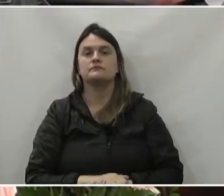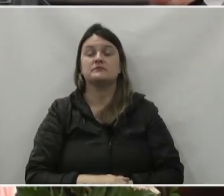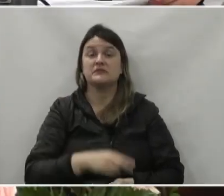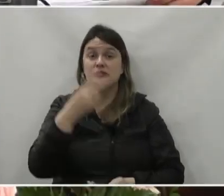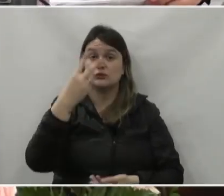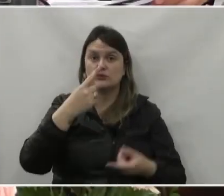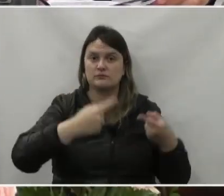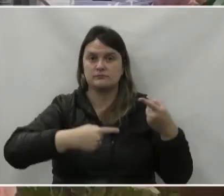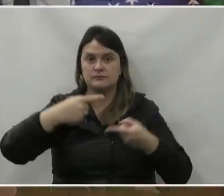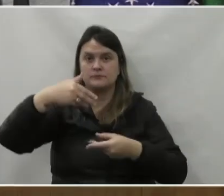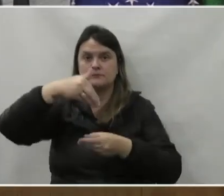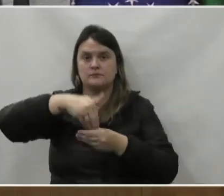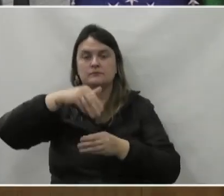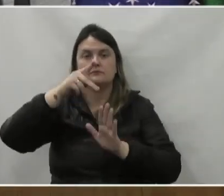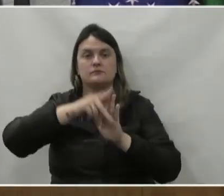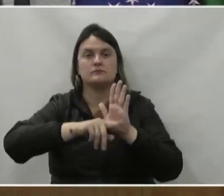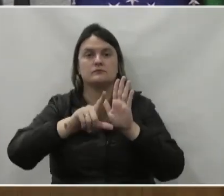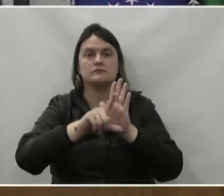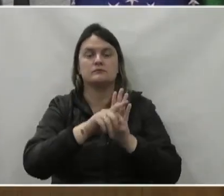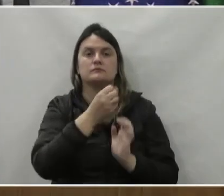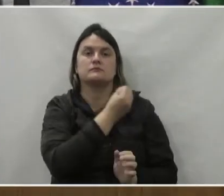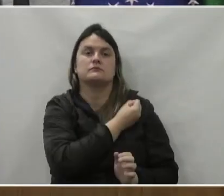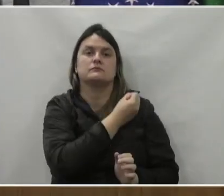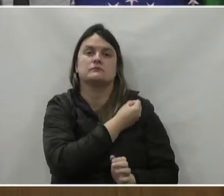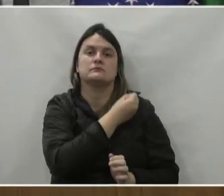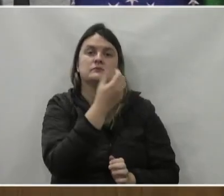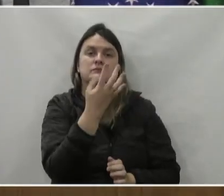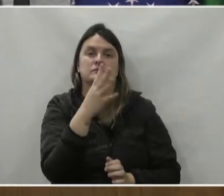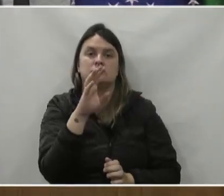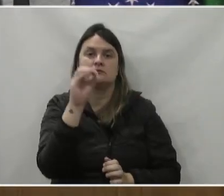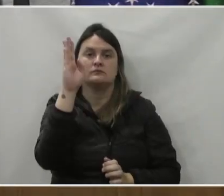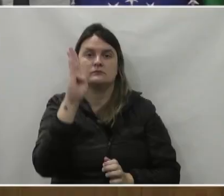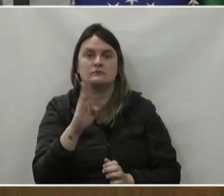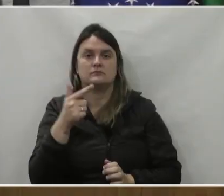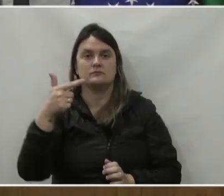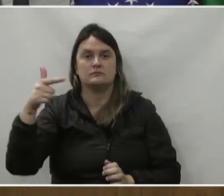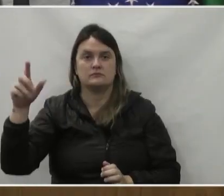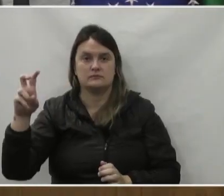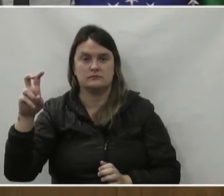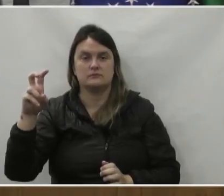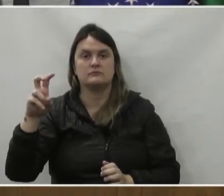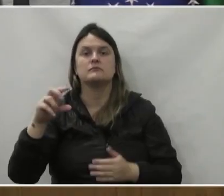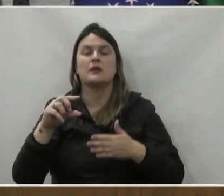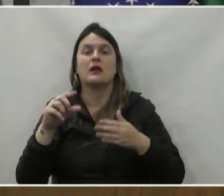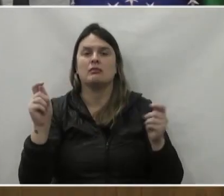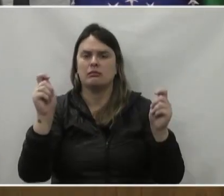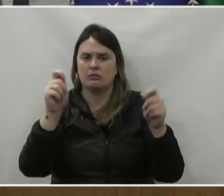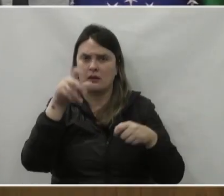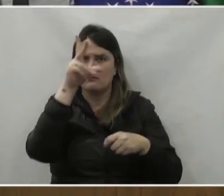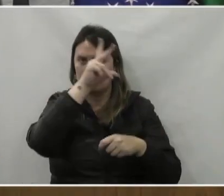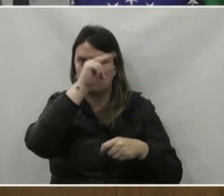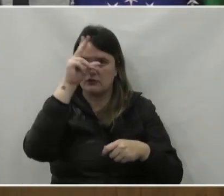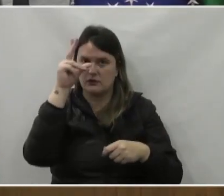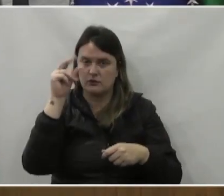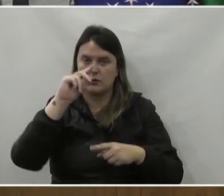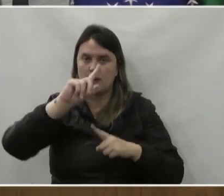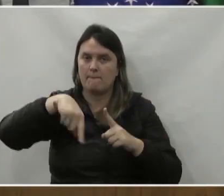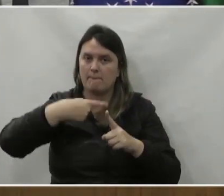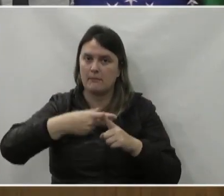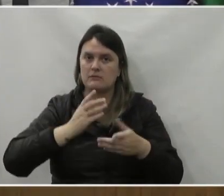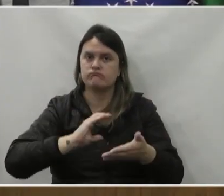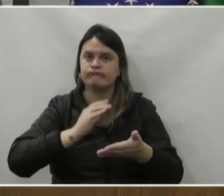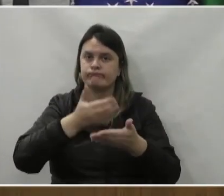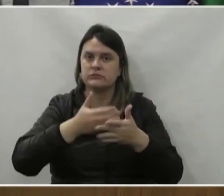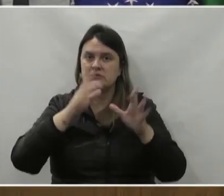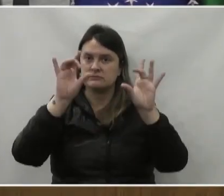segunda discussão e votação do projeto de lei ordinária número 40/2025, autoriza o Executivo Municipal a abrir crédito